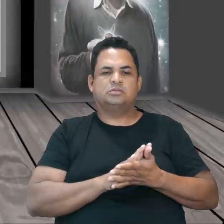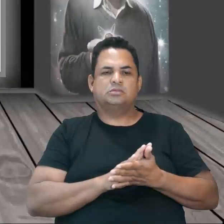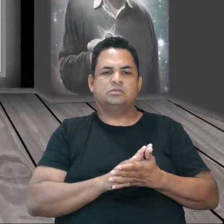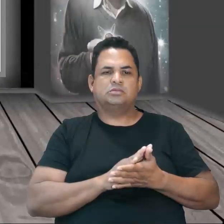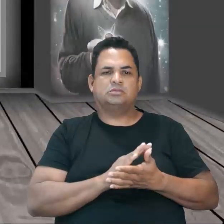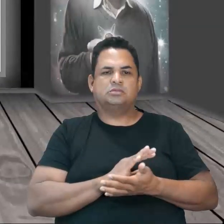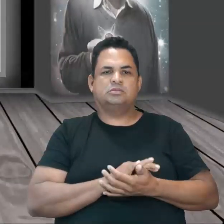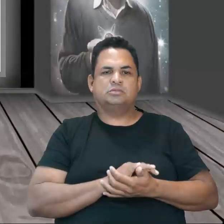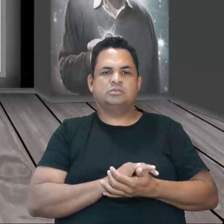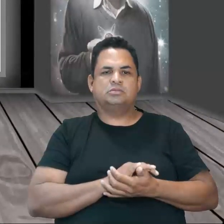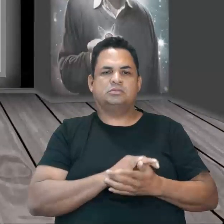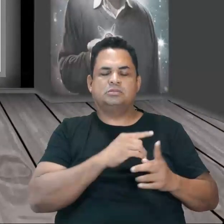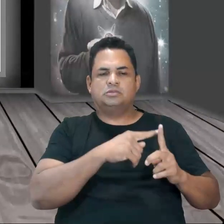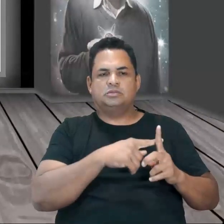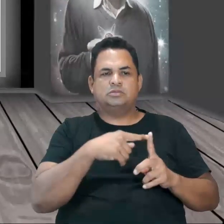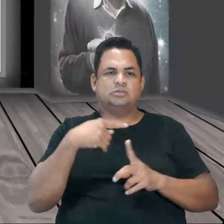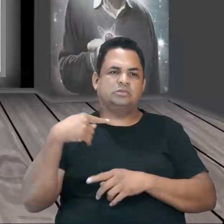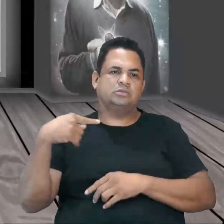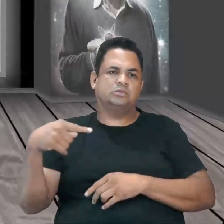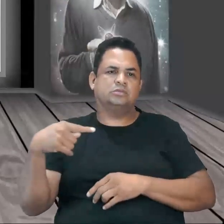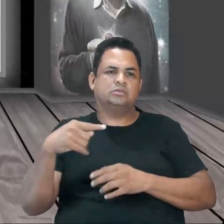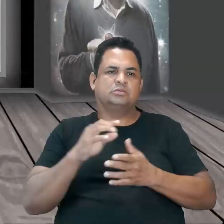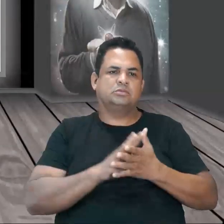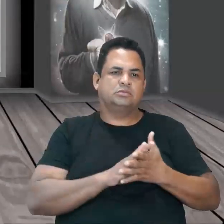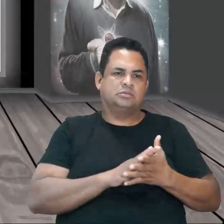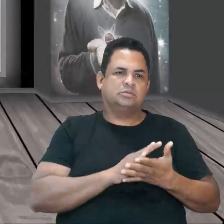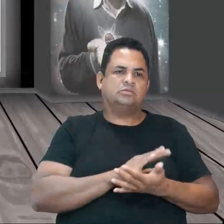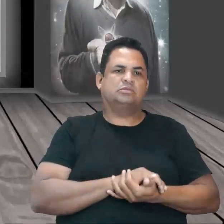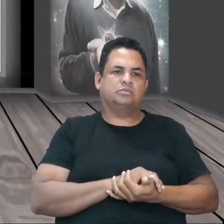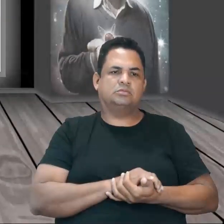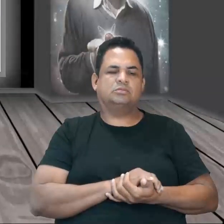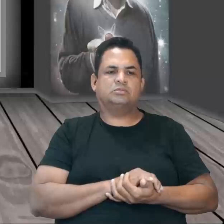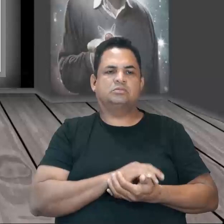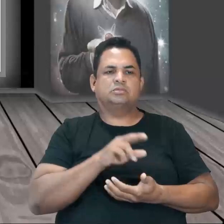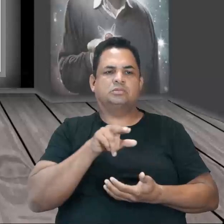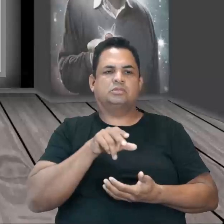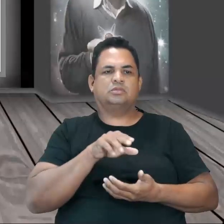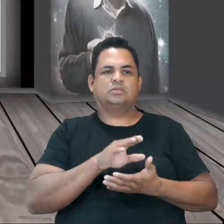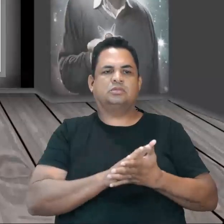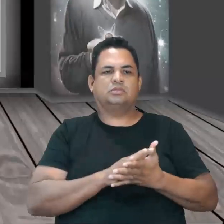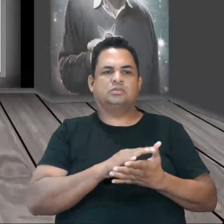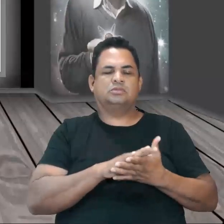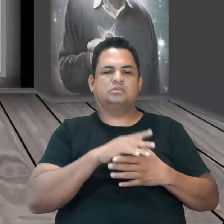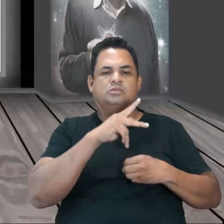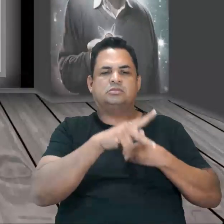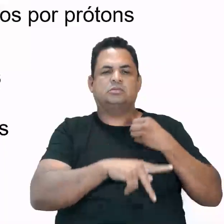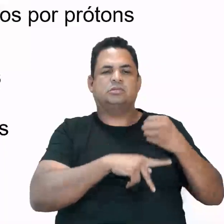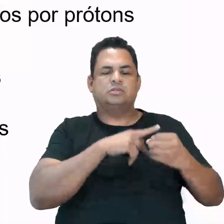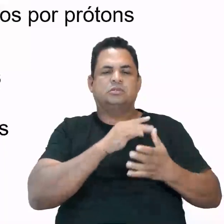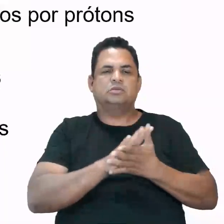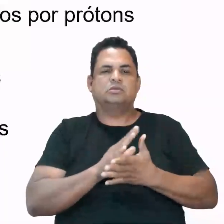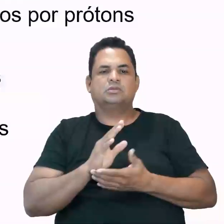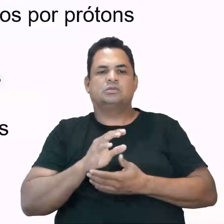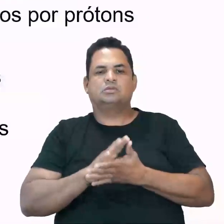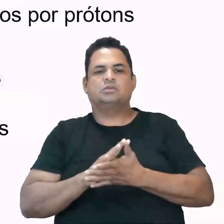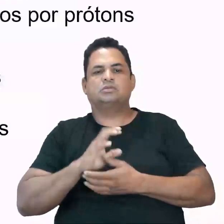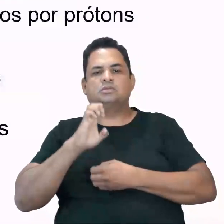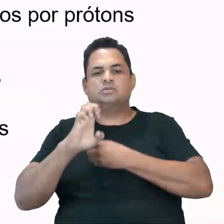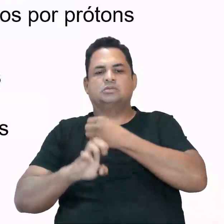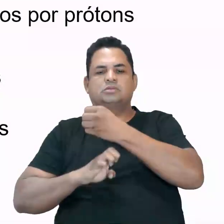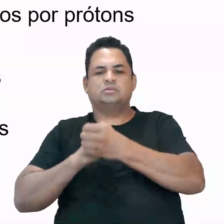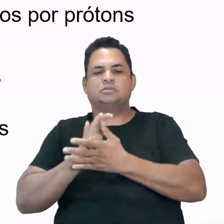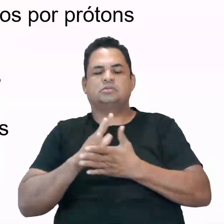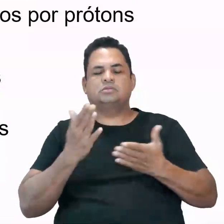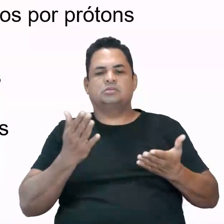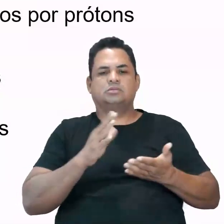né? Positivo e negativo mesma quantidade de prótons, mesma quantidade de elétrons, né? Exatamente. Então, vamos lá, continuando. Só para não ficar essa dúvida